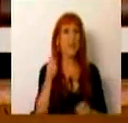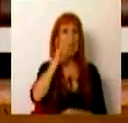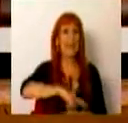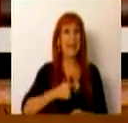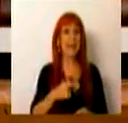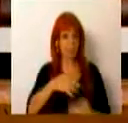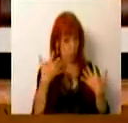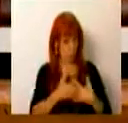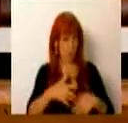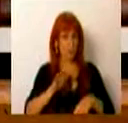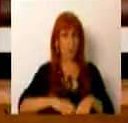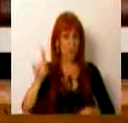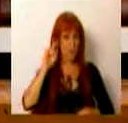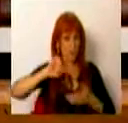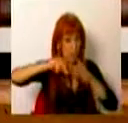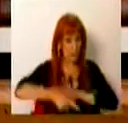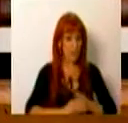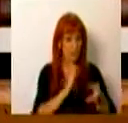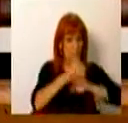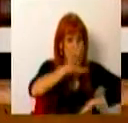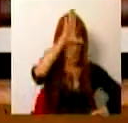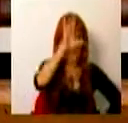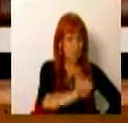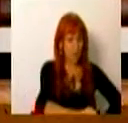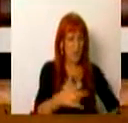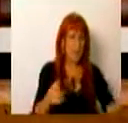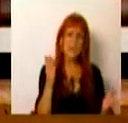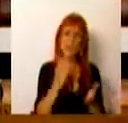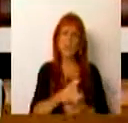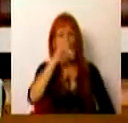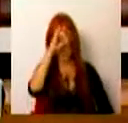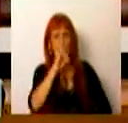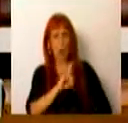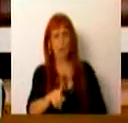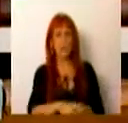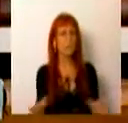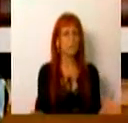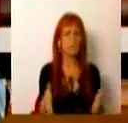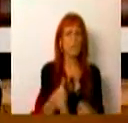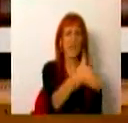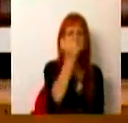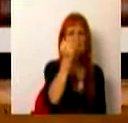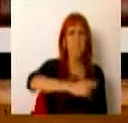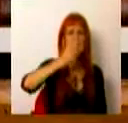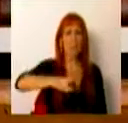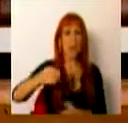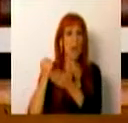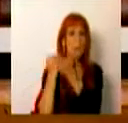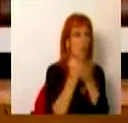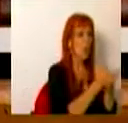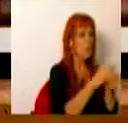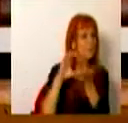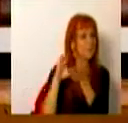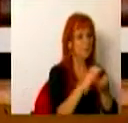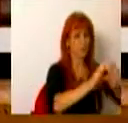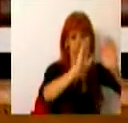tenha dúvidas sobre a qualidade e profundidade da intervenção do Governo, basta recordar os cerca de 15 milhões de euros em apoios